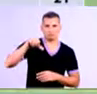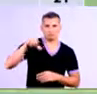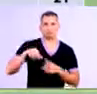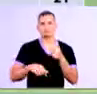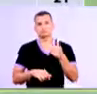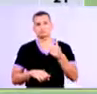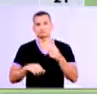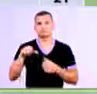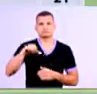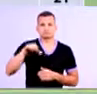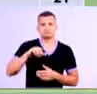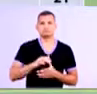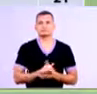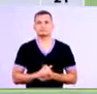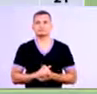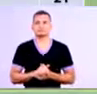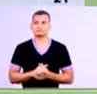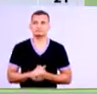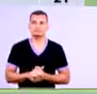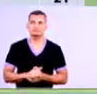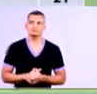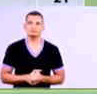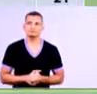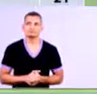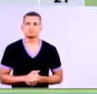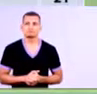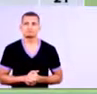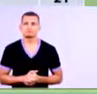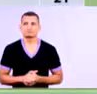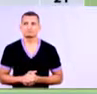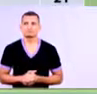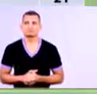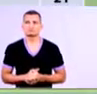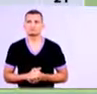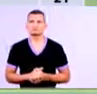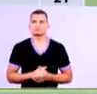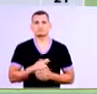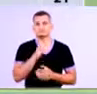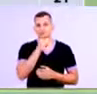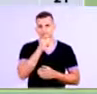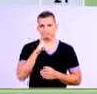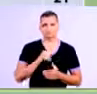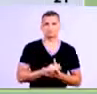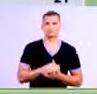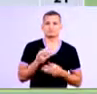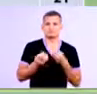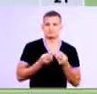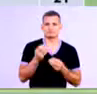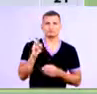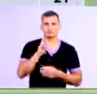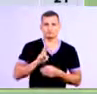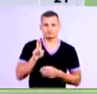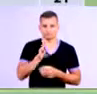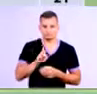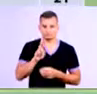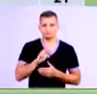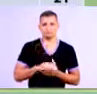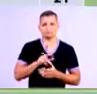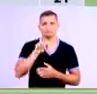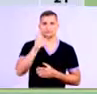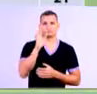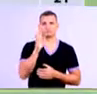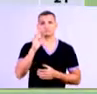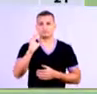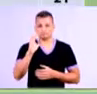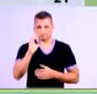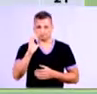Já estamos terminando. Esse daqui é um critério de avaliação de usabilidade da Universidade Federal de Santa Catarina,